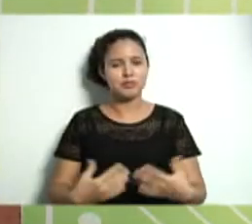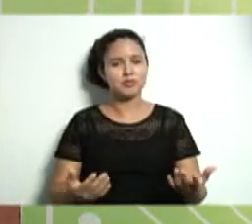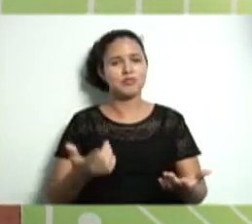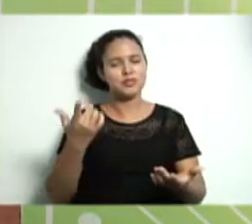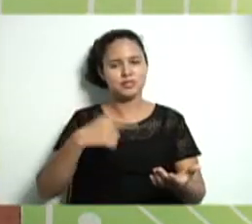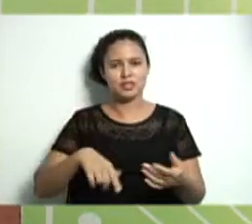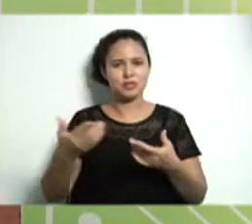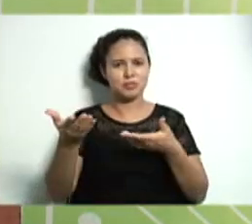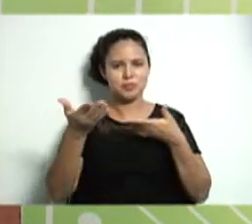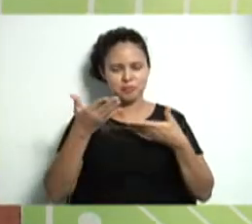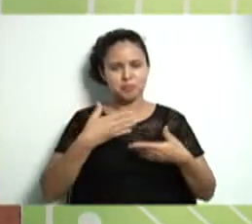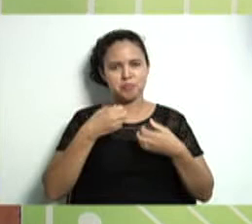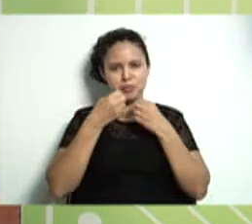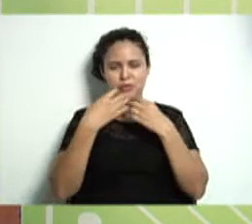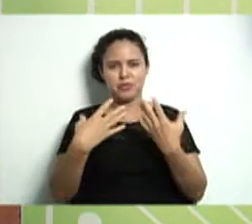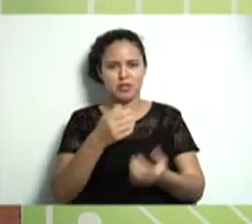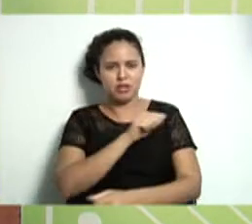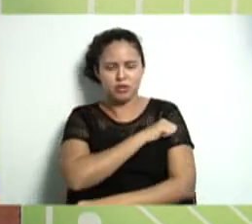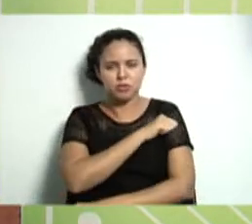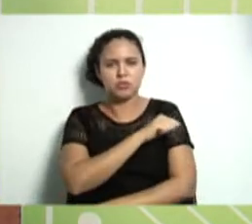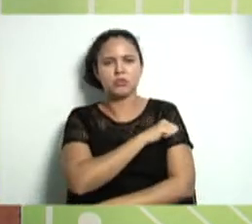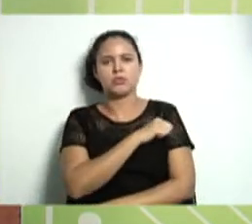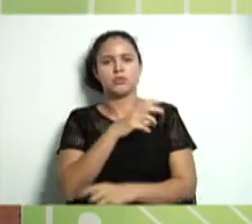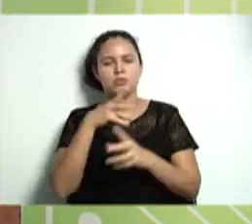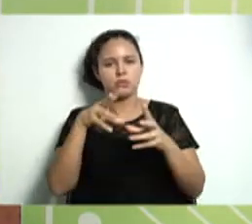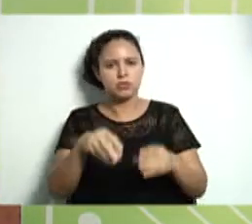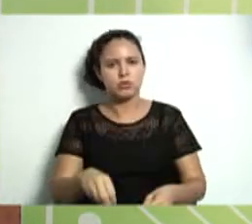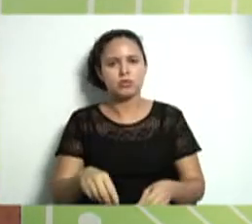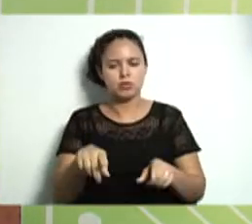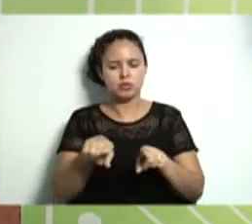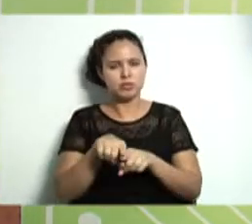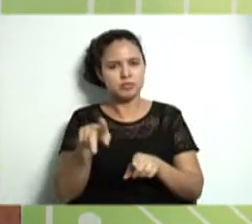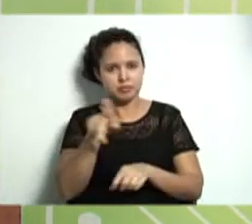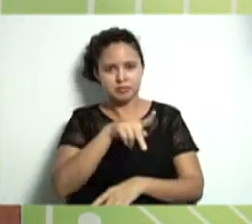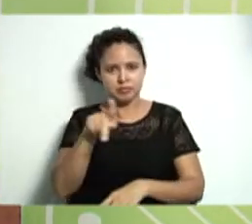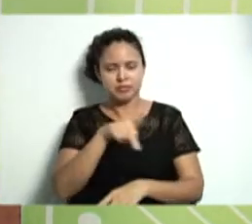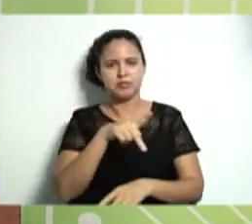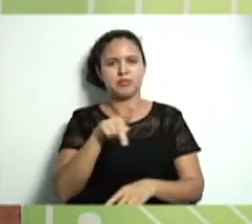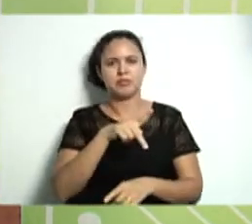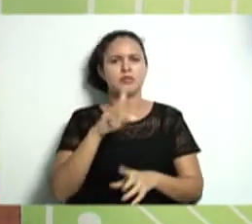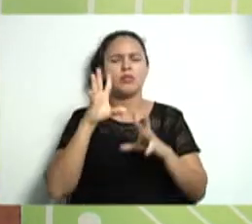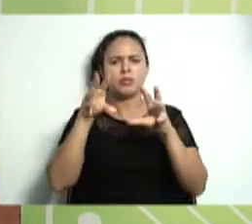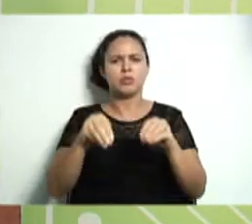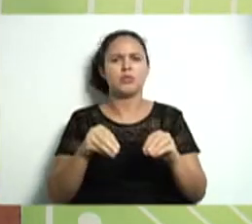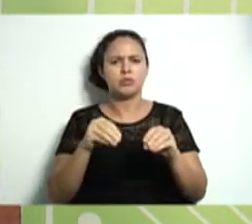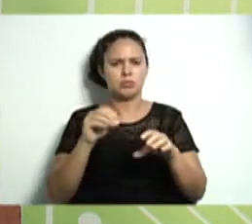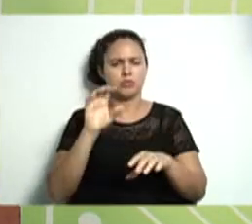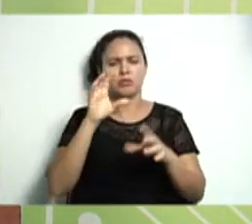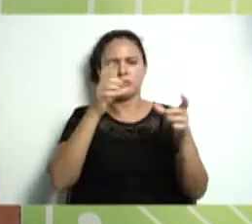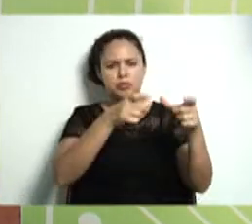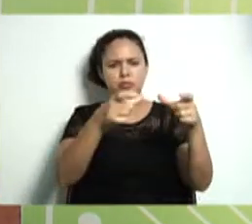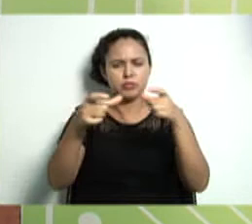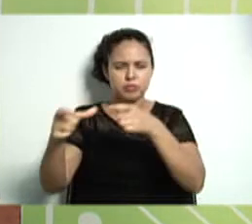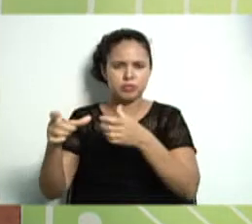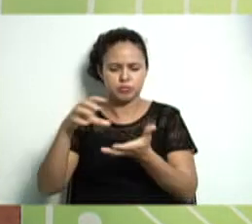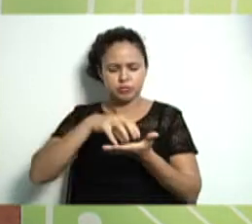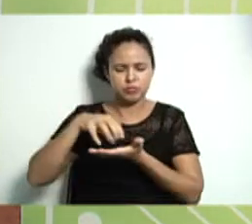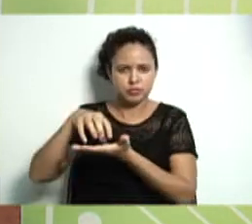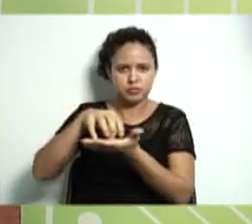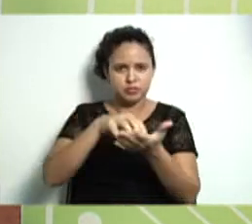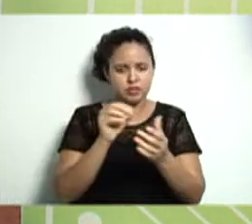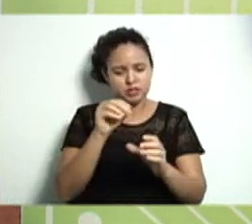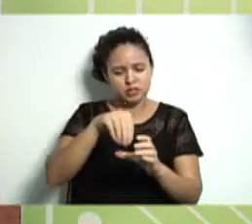Bem-vindos novamente, alunos, alunas, tutores do EAD de todo o estado de Rondônia. Bem-vindos mais uma